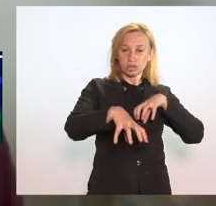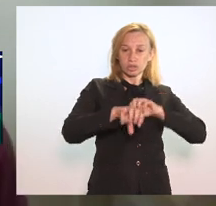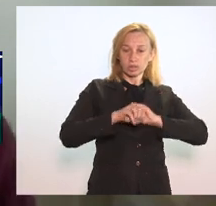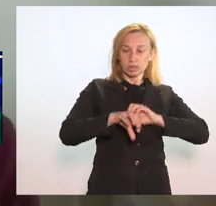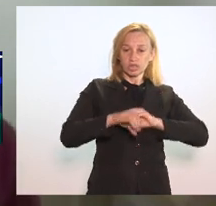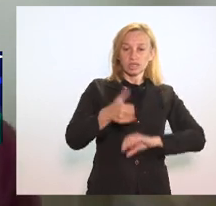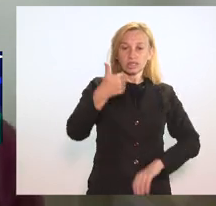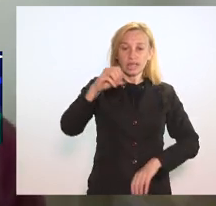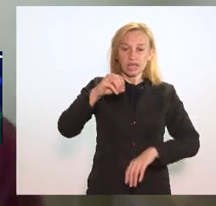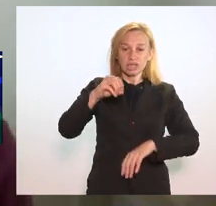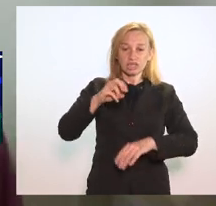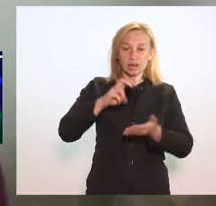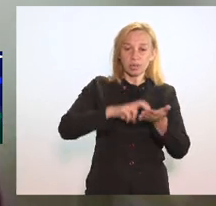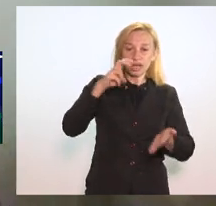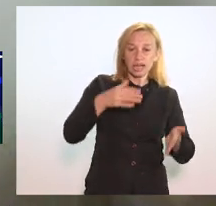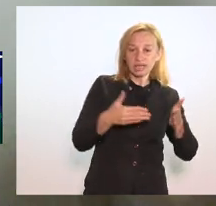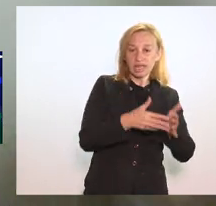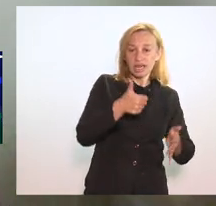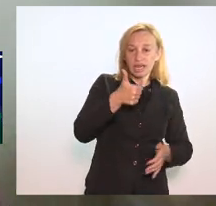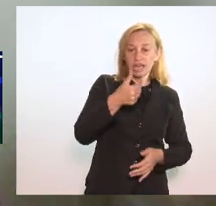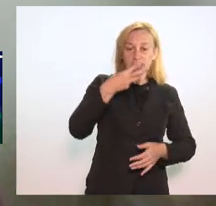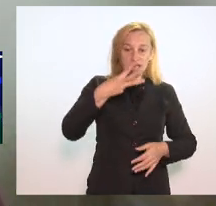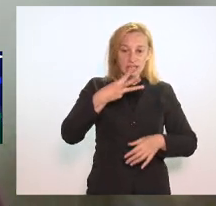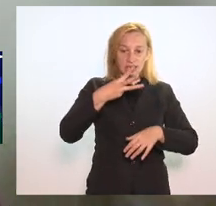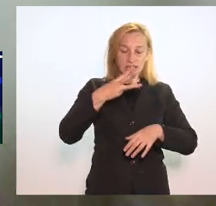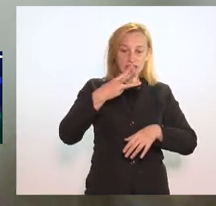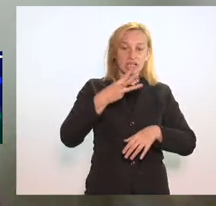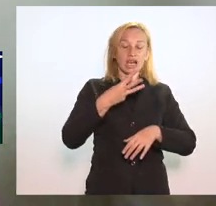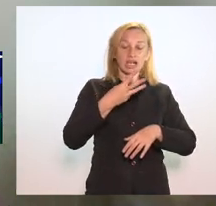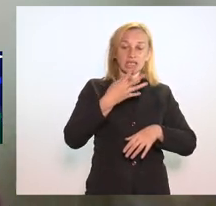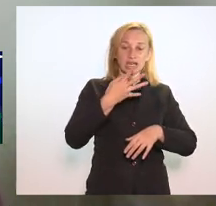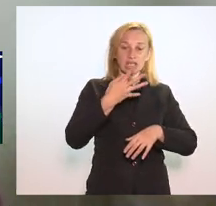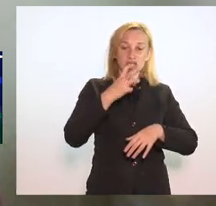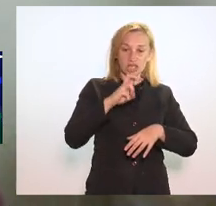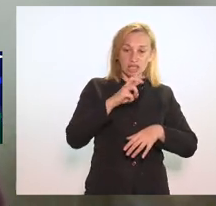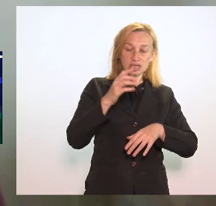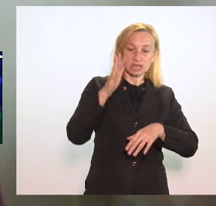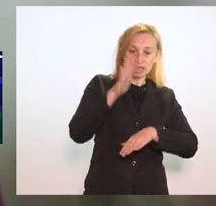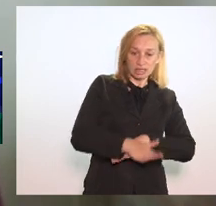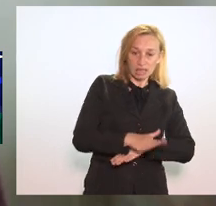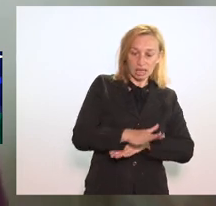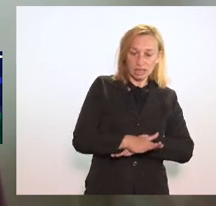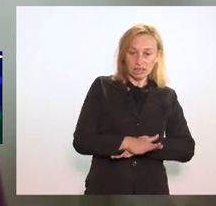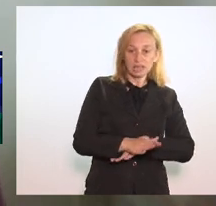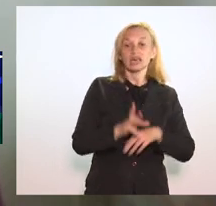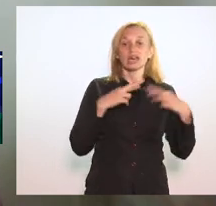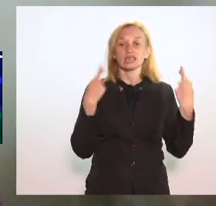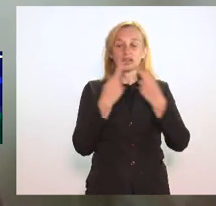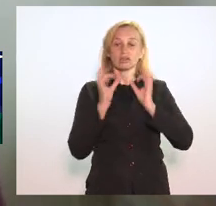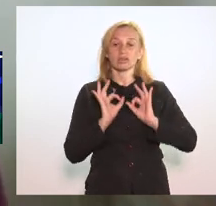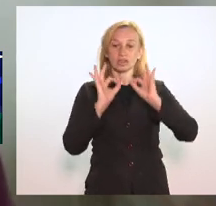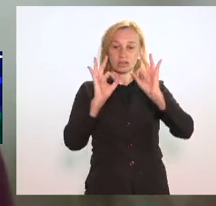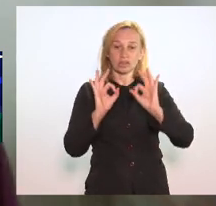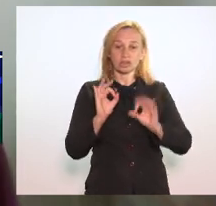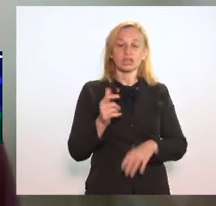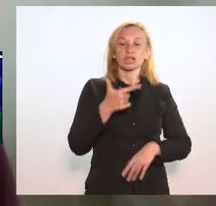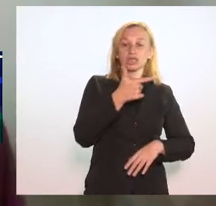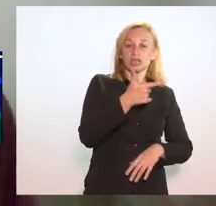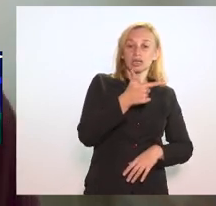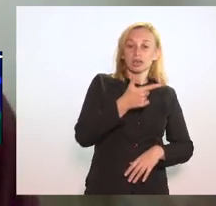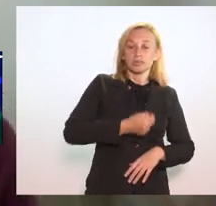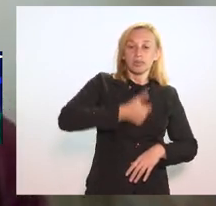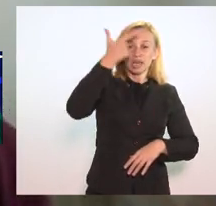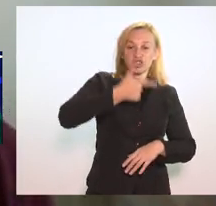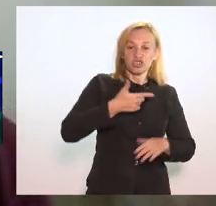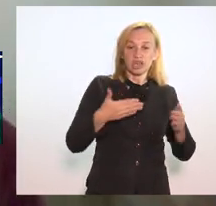da manhã às 15 da tarde e as sessões se realizariam de meio-dia as duas expedições de final de dois